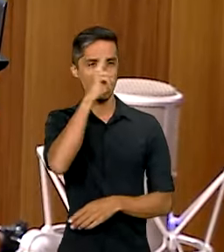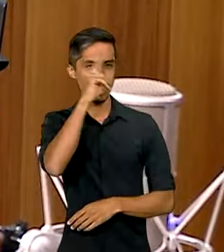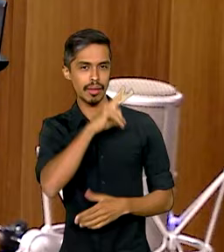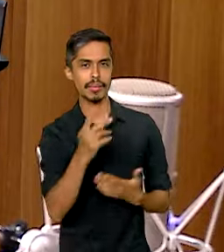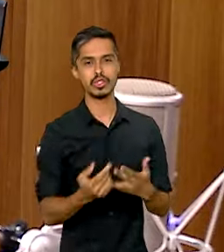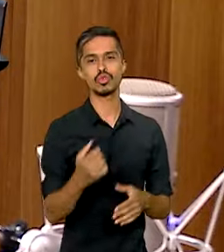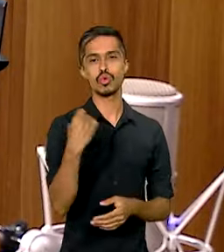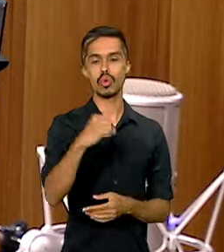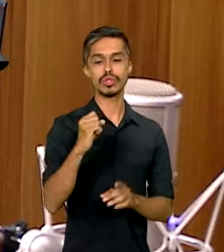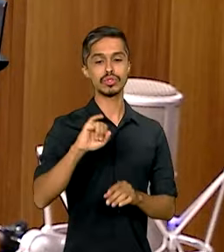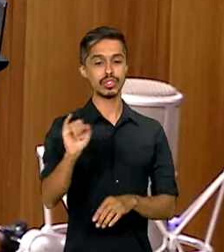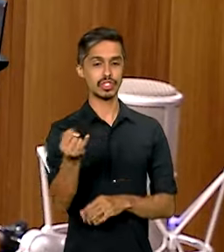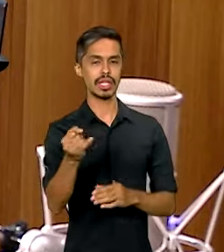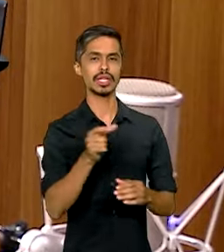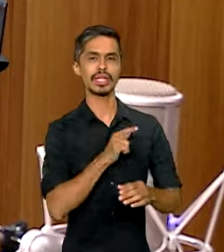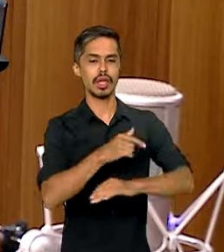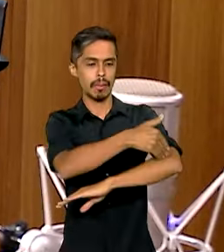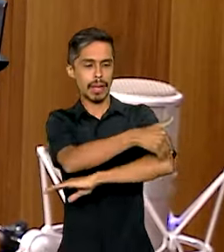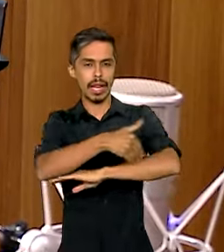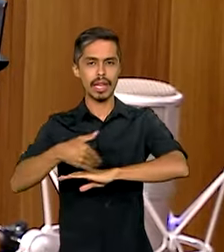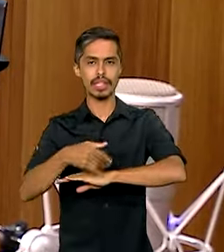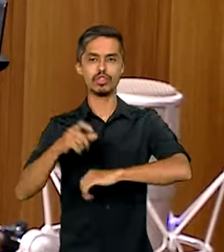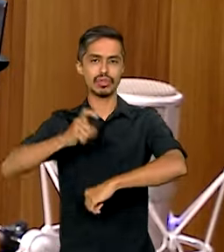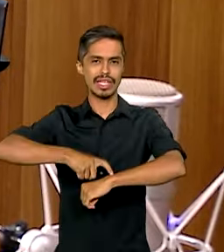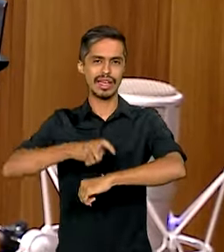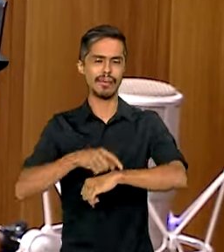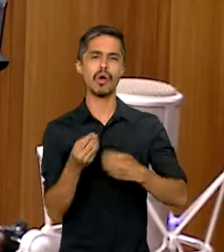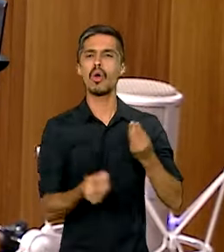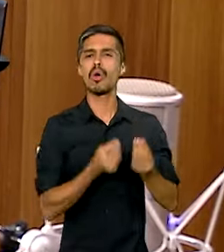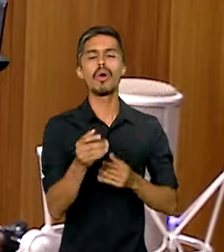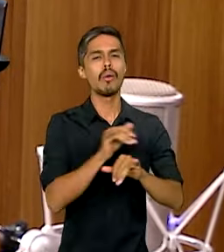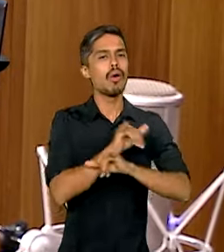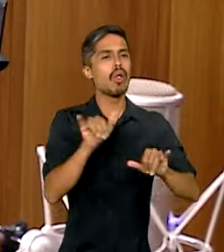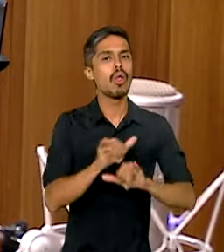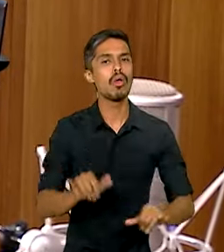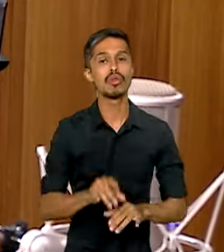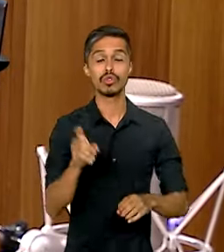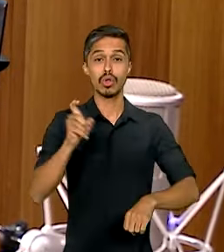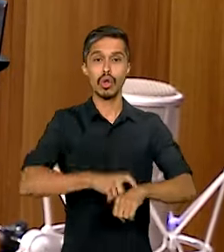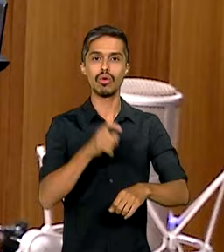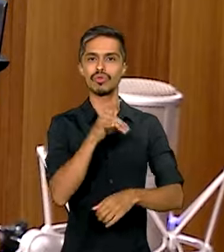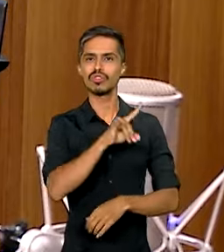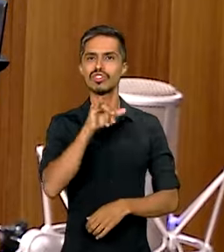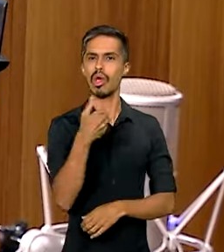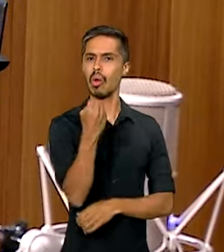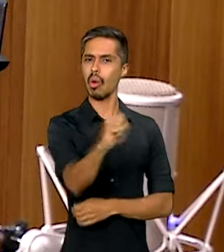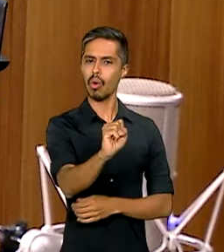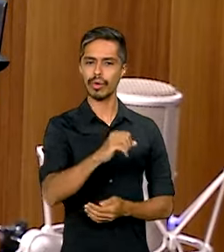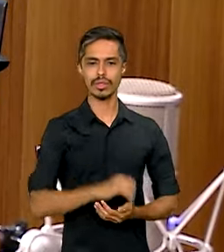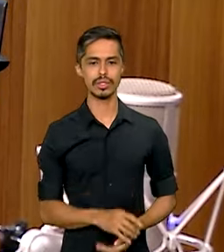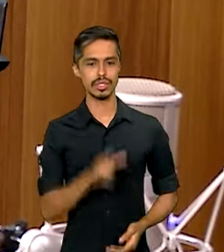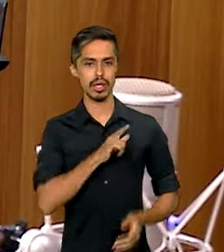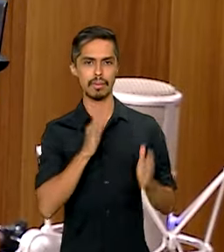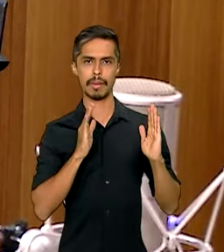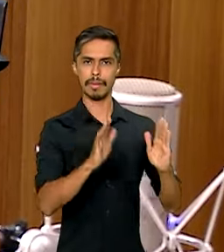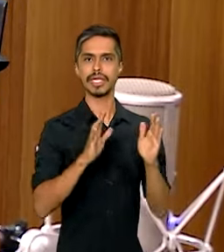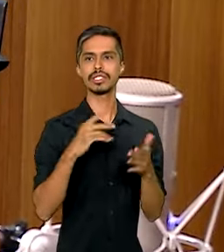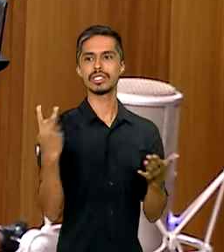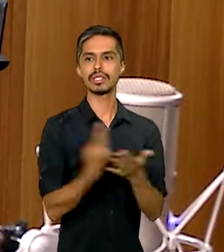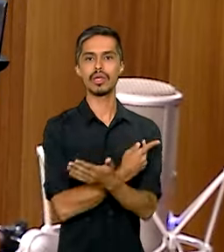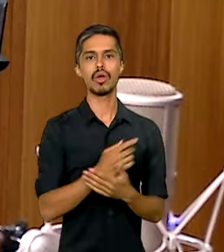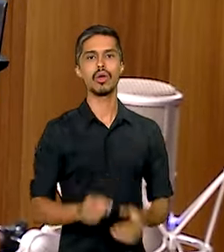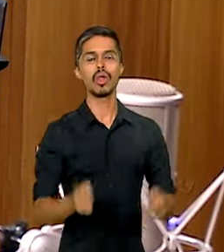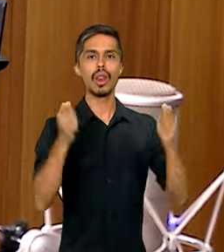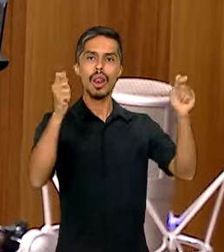de janeiro com uma linha do tempo, com as notícias que saíram em tempo real no dia 8. Tem uma parte que tem uma campanha para